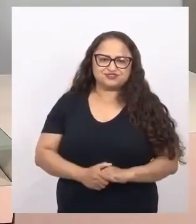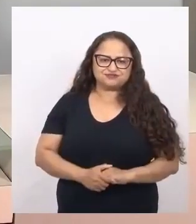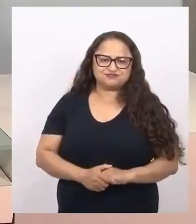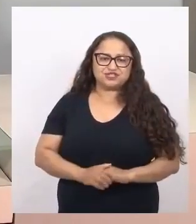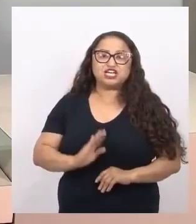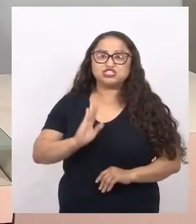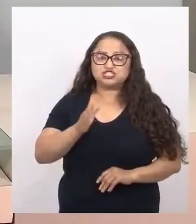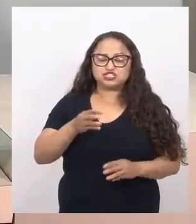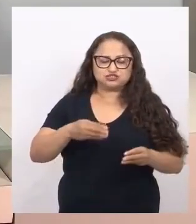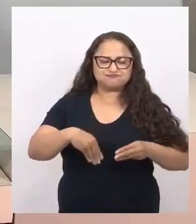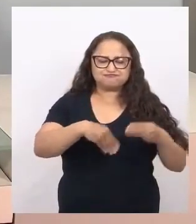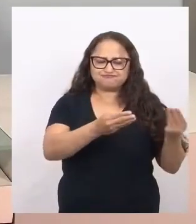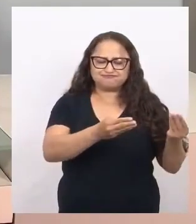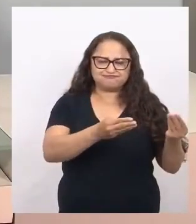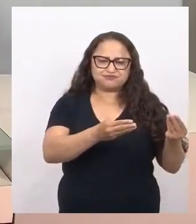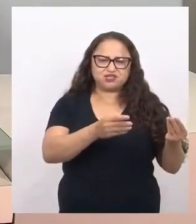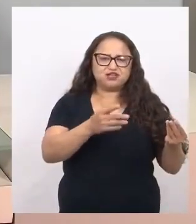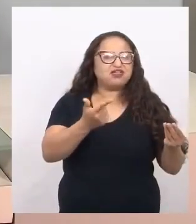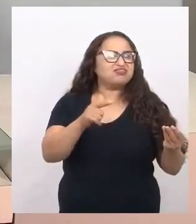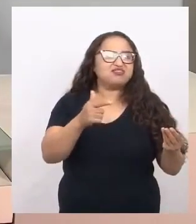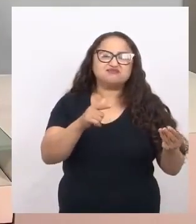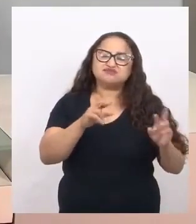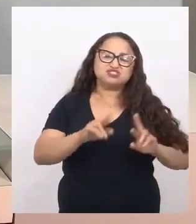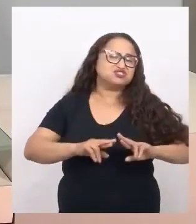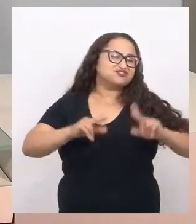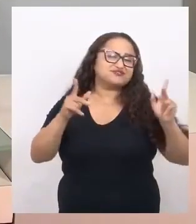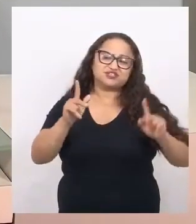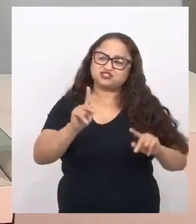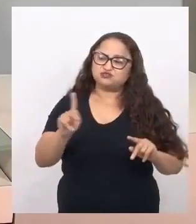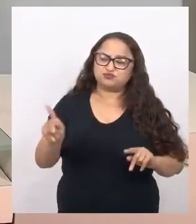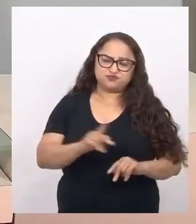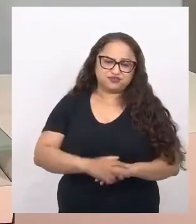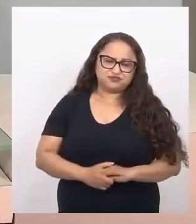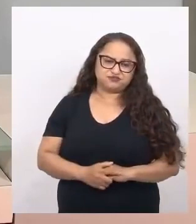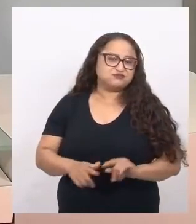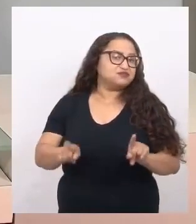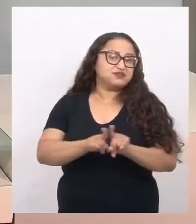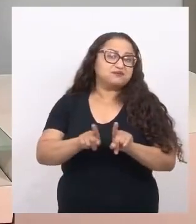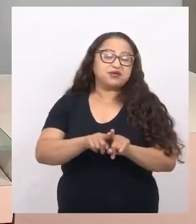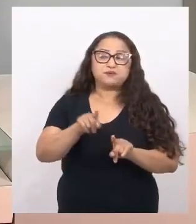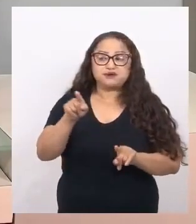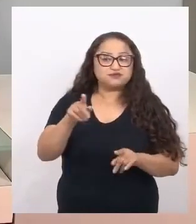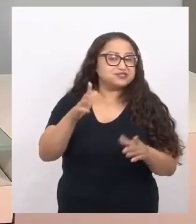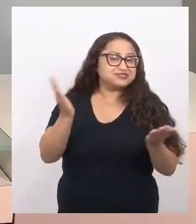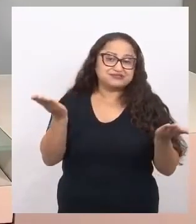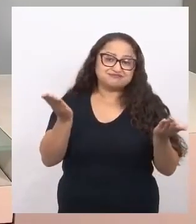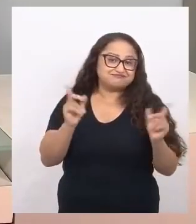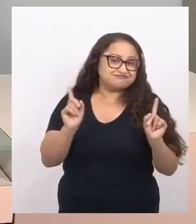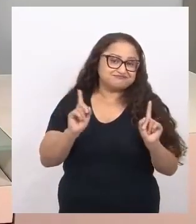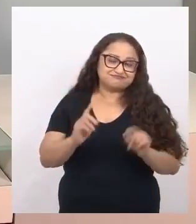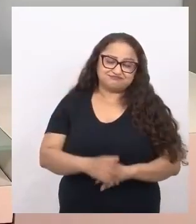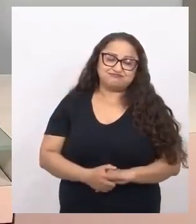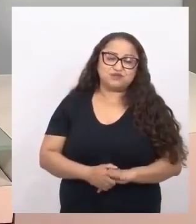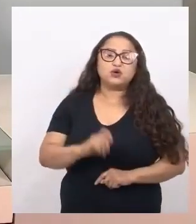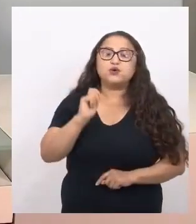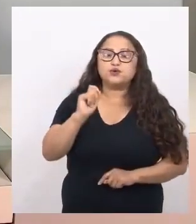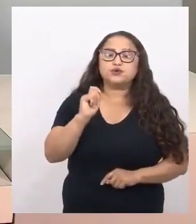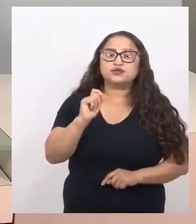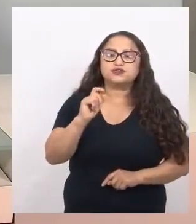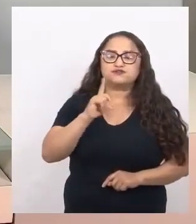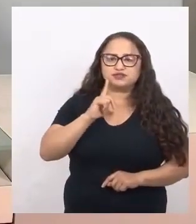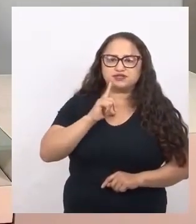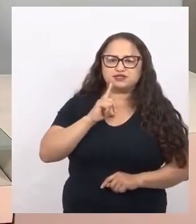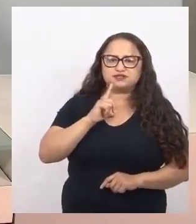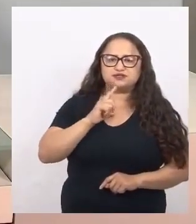vai aparecer esse monte de coisa diferente para o professor e nem para vocês. O que vai aparecer? Vai aparecer ensino